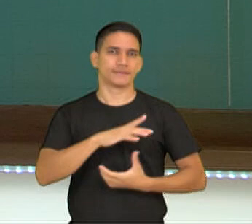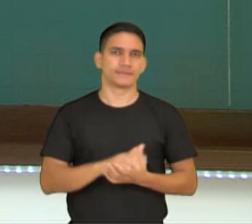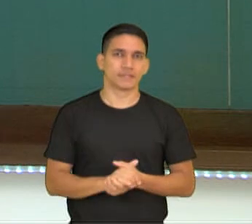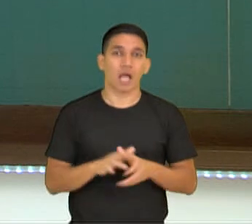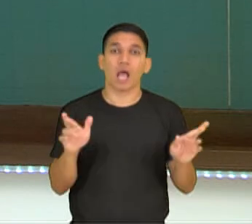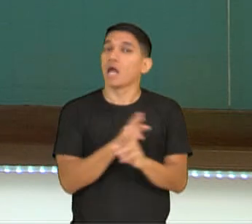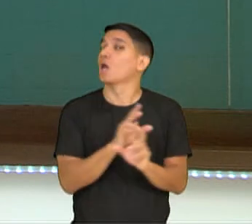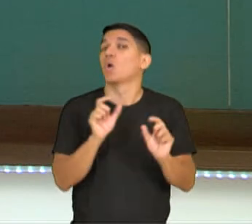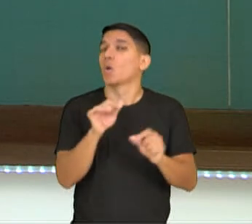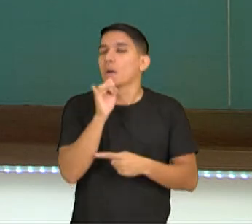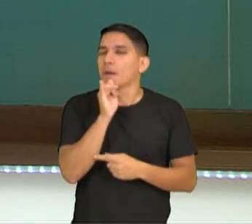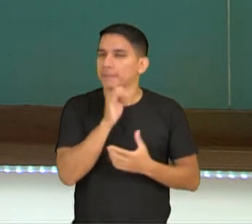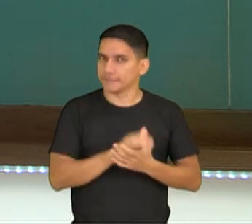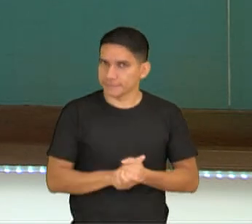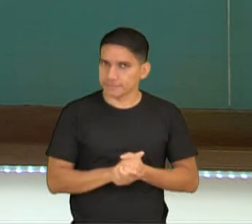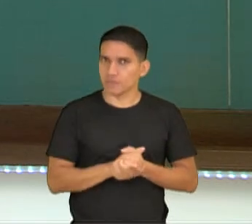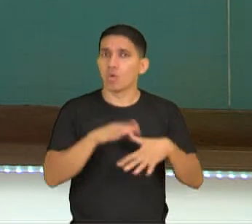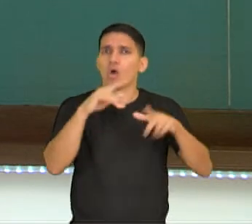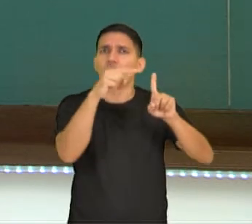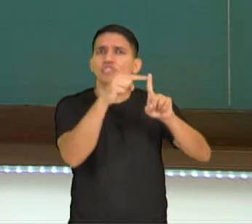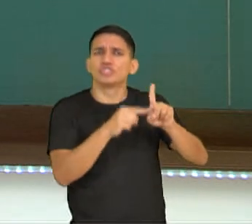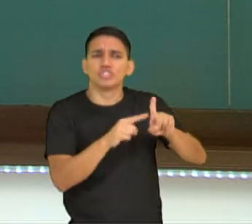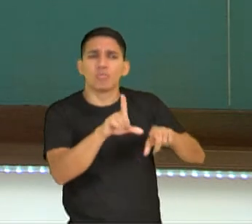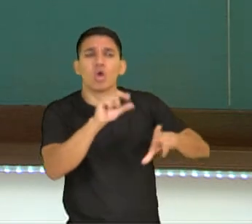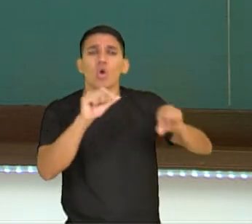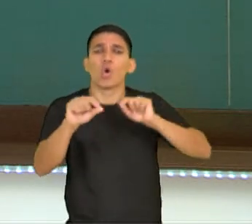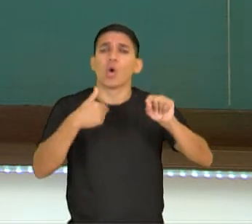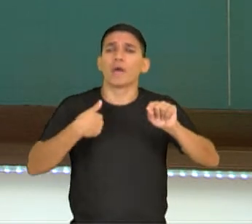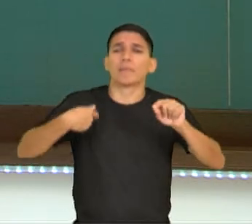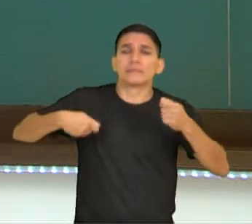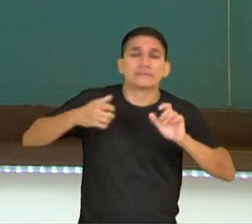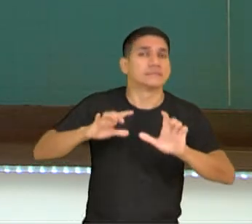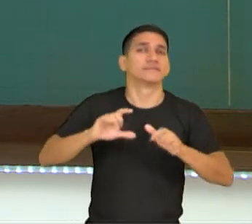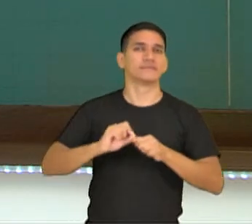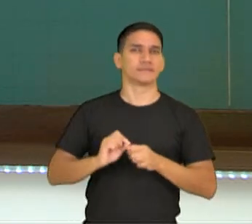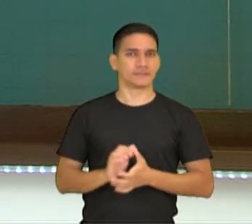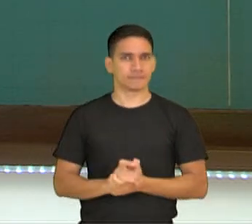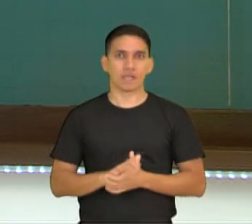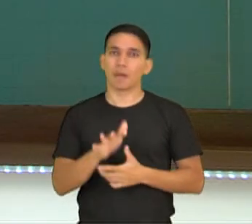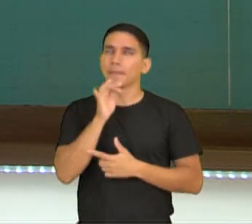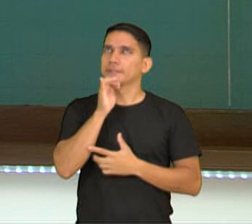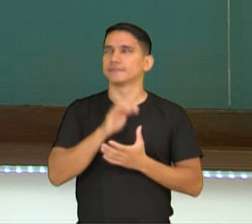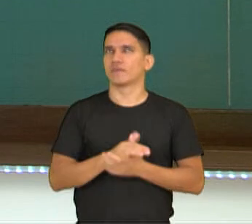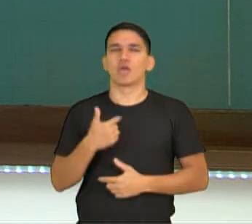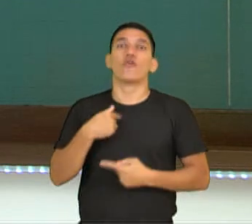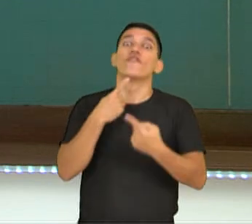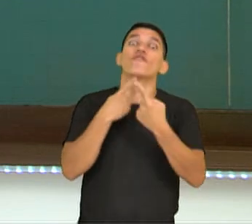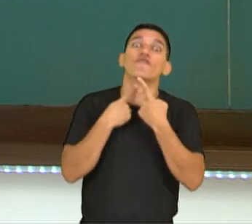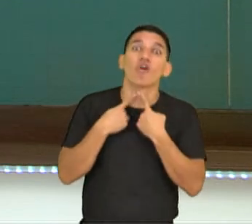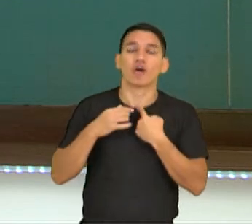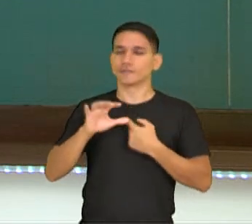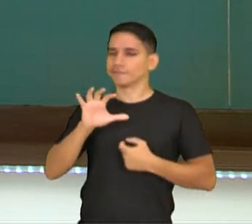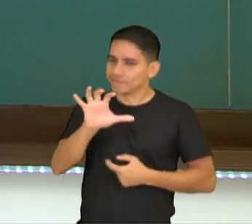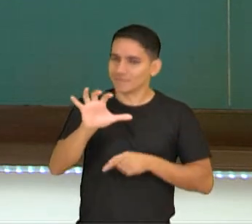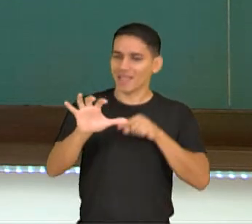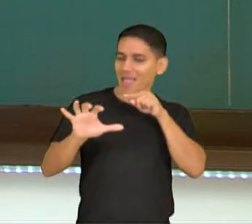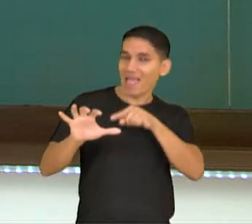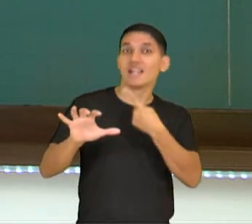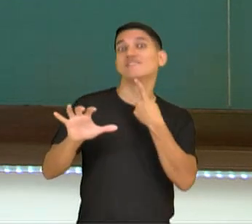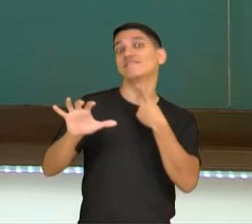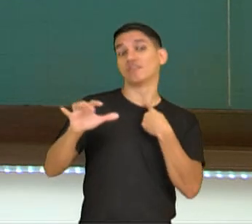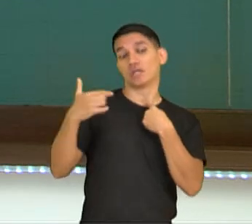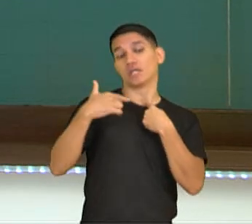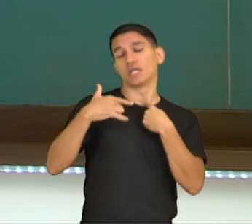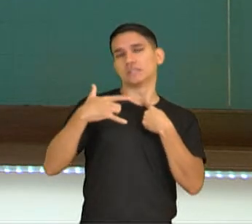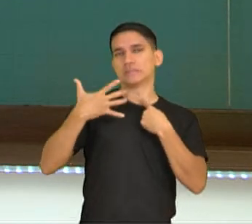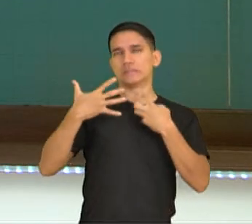com relação, por exemplo, ao tipo de escolha que eu devo fazer. Então, eu tenho uma vontade e essa vontade ela corrompe